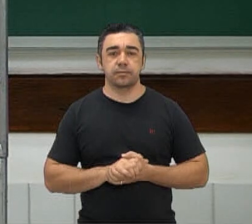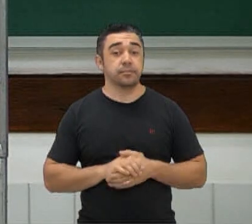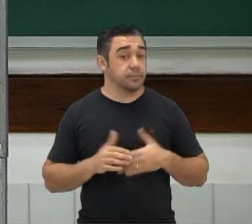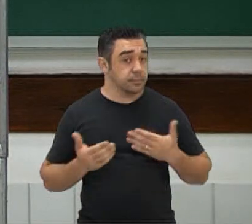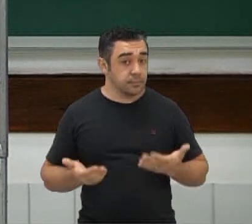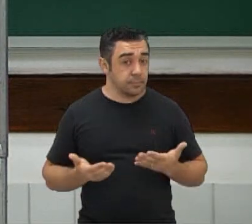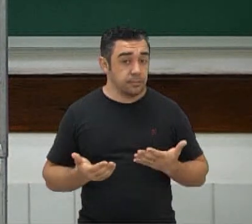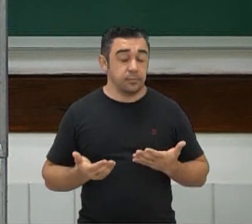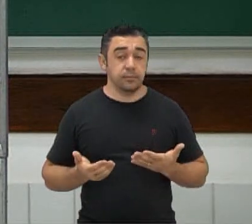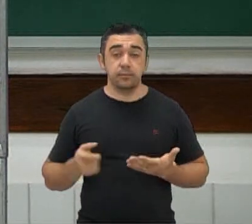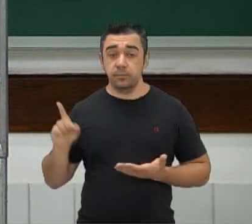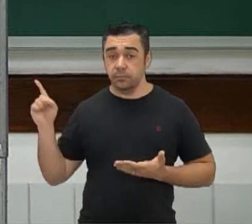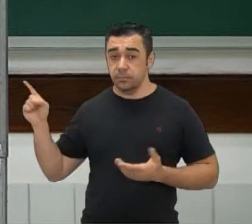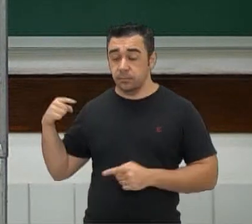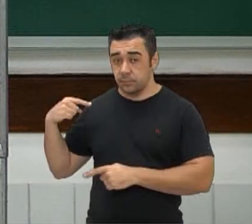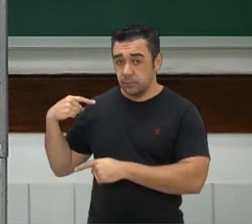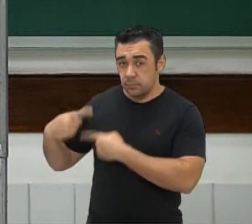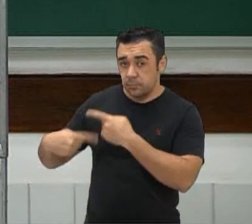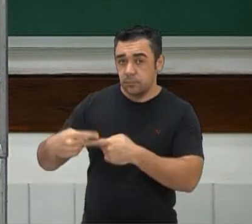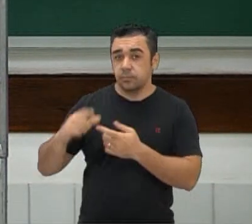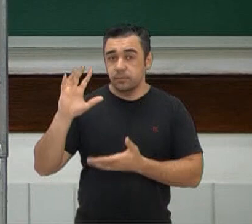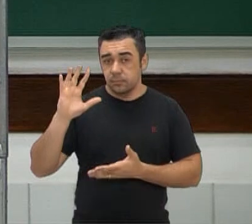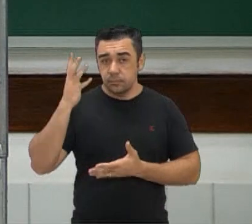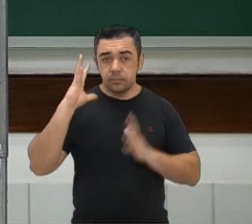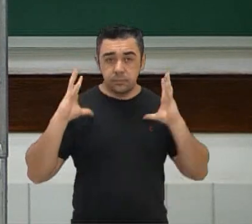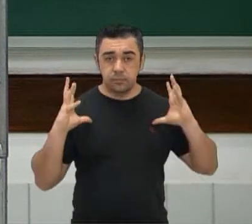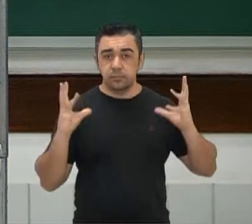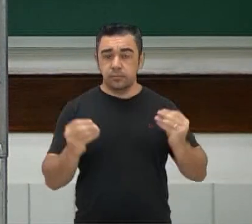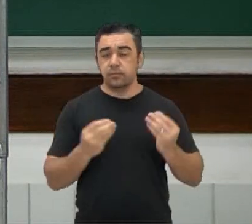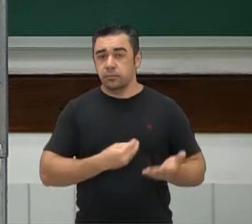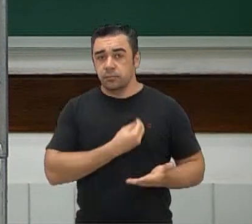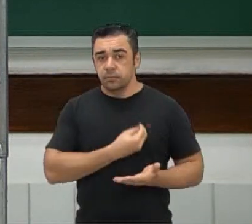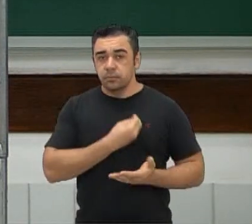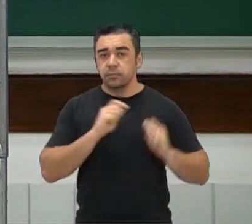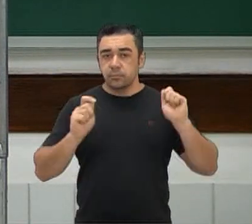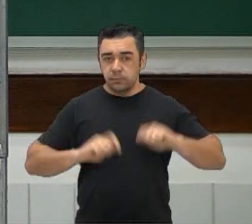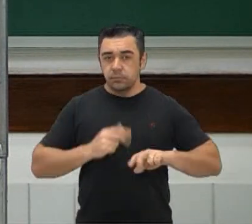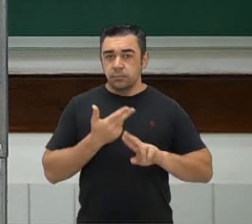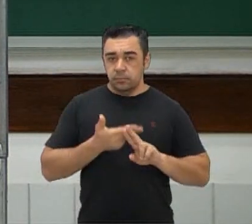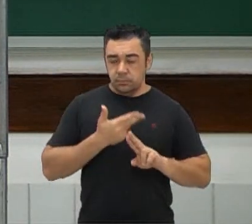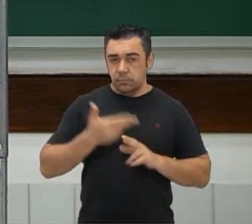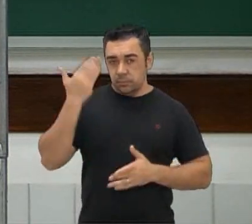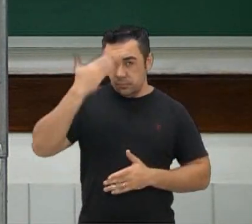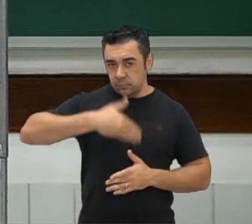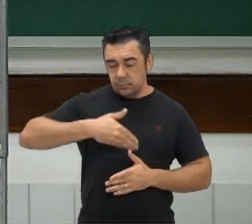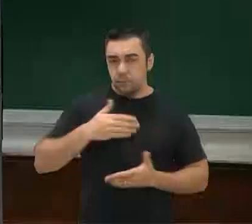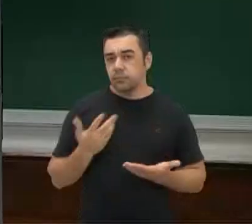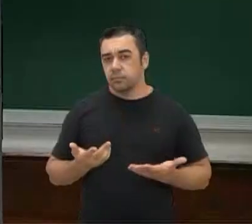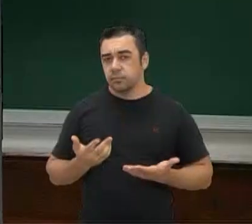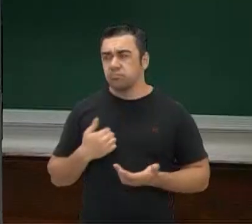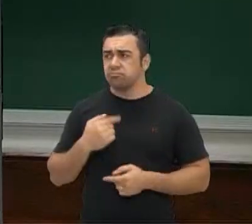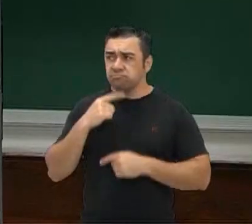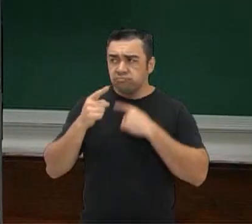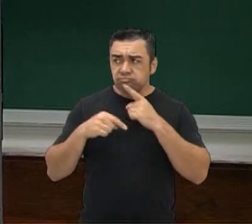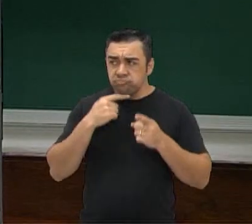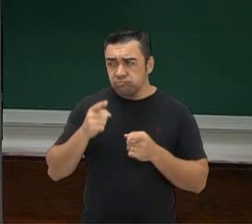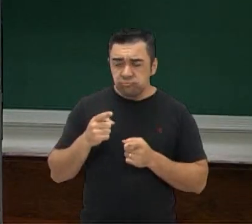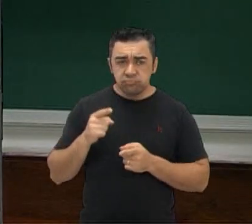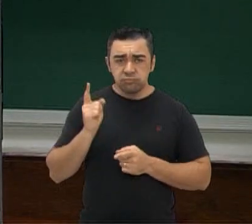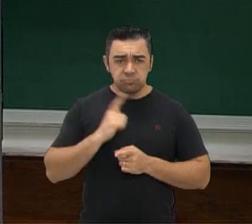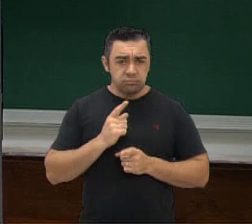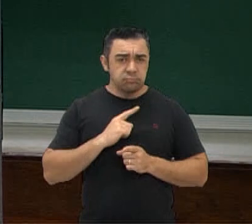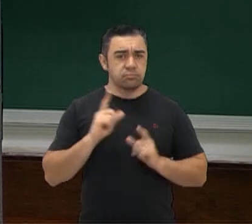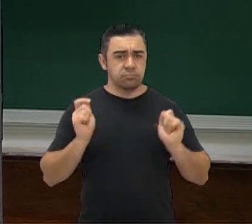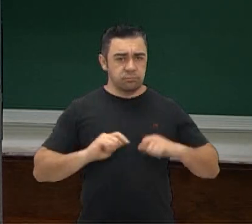E aí, gente, qual desses processos aqui é comum a todos os seres vivos, que pode ser usado como uma evidência? Ah, professora, fiquei na dúvida, a reprodução, todos